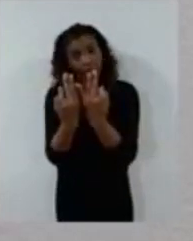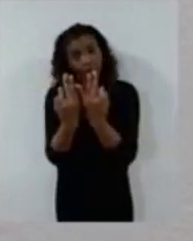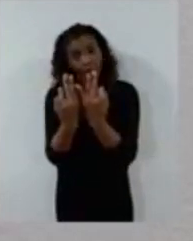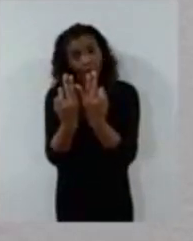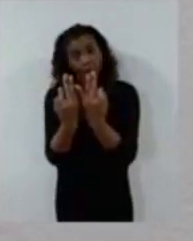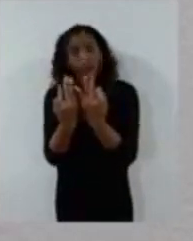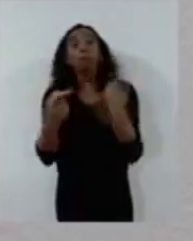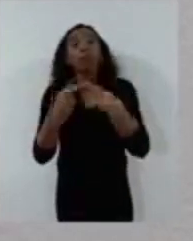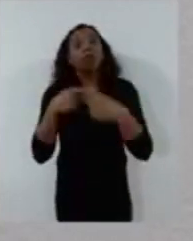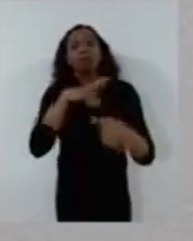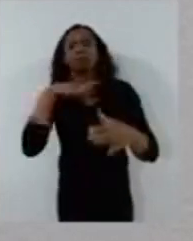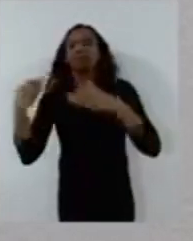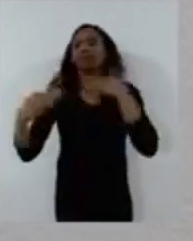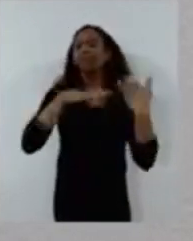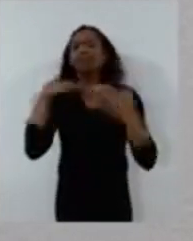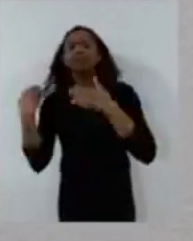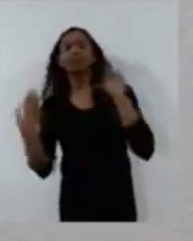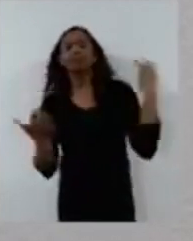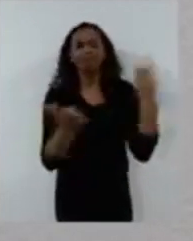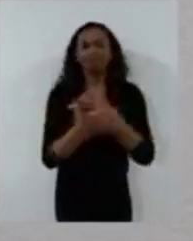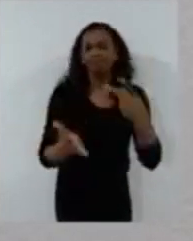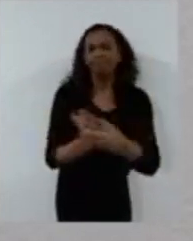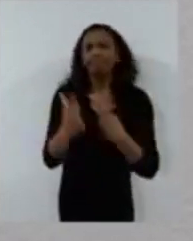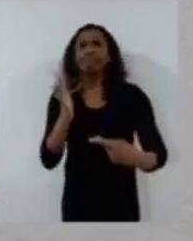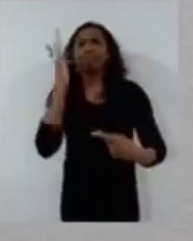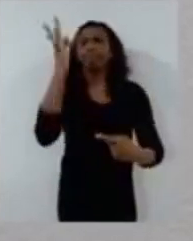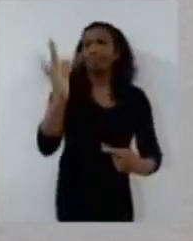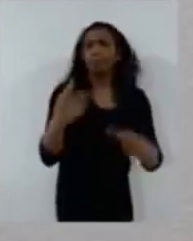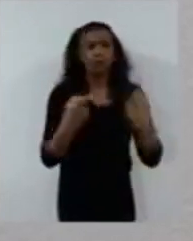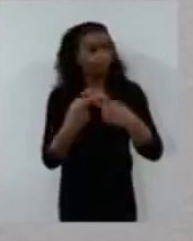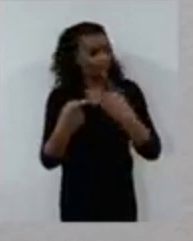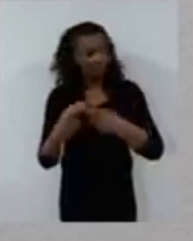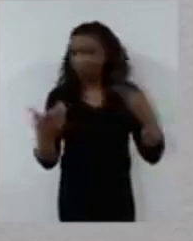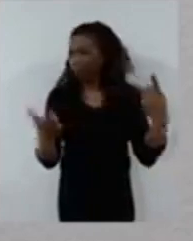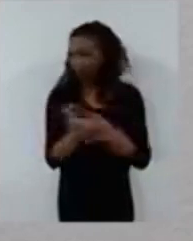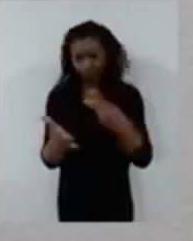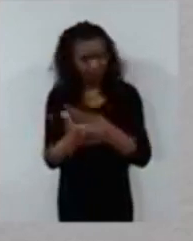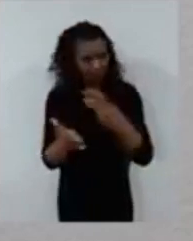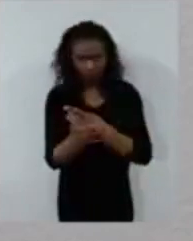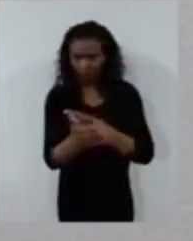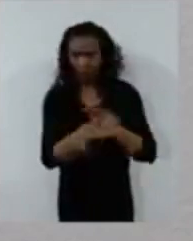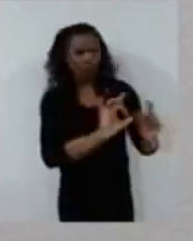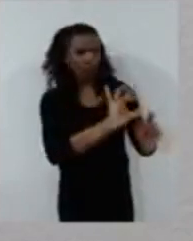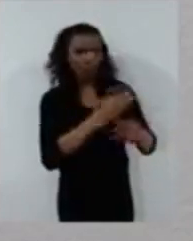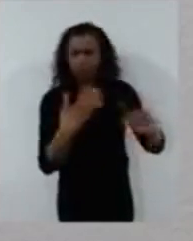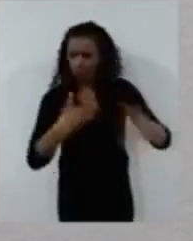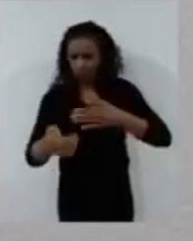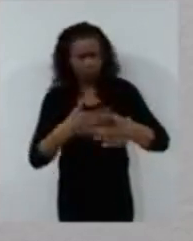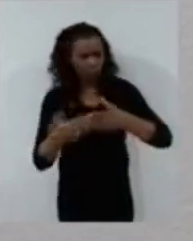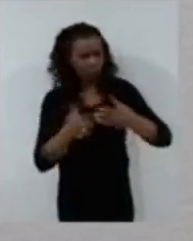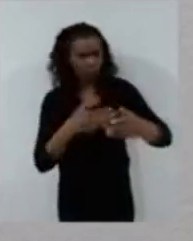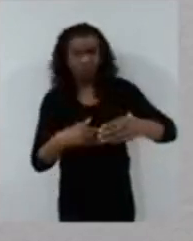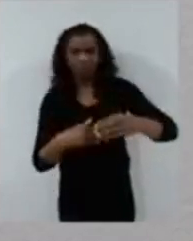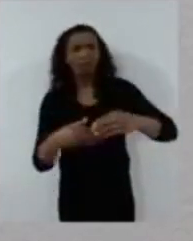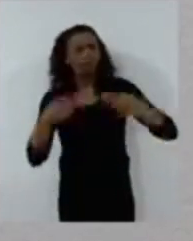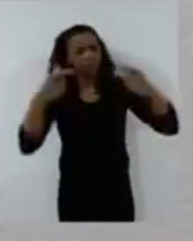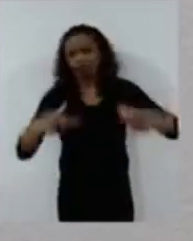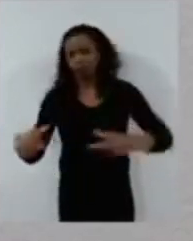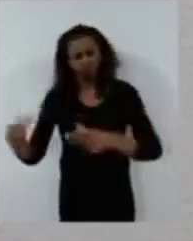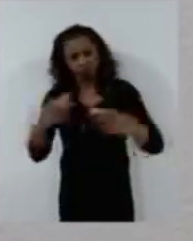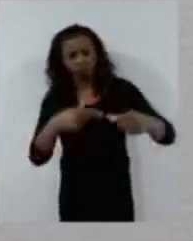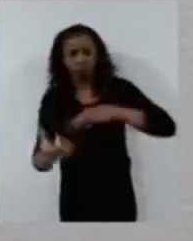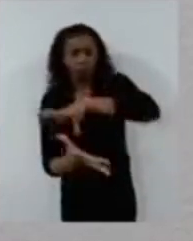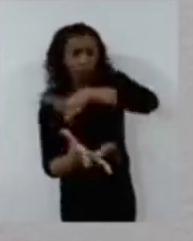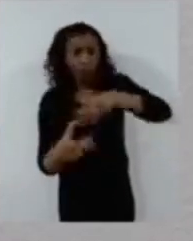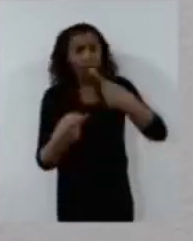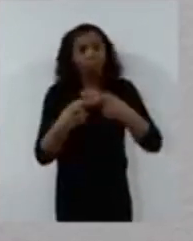As mortes acontecerão, porque acontecerão em todos os lugares do mundo. O vírus vai cobrar os seus